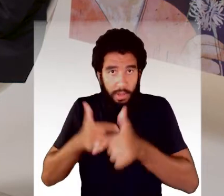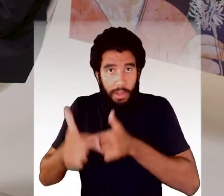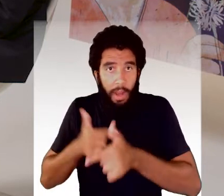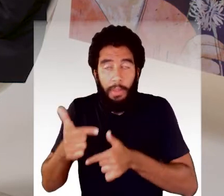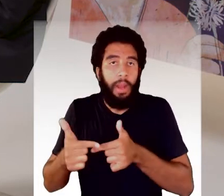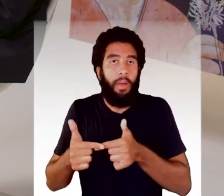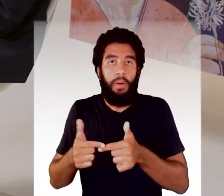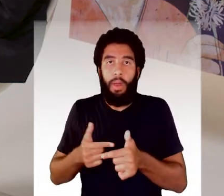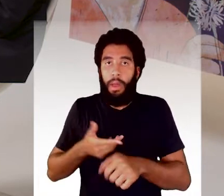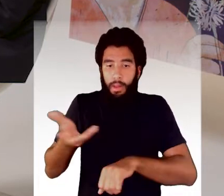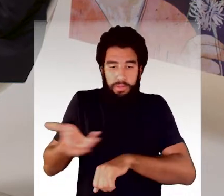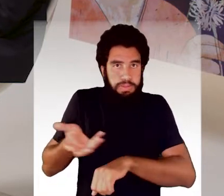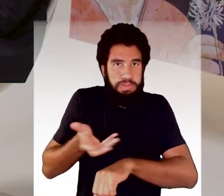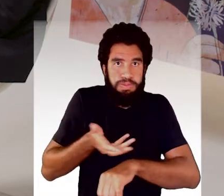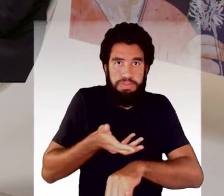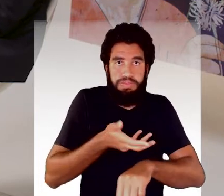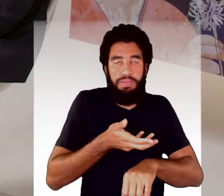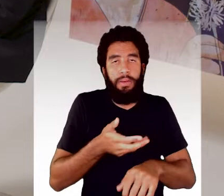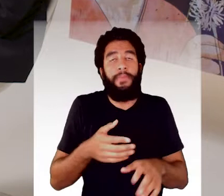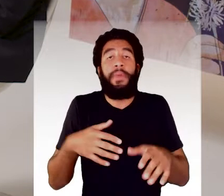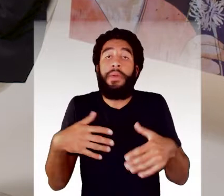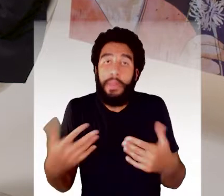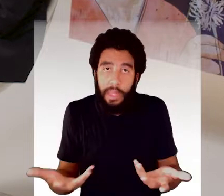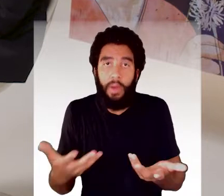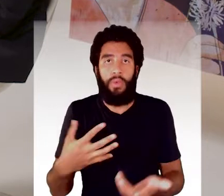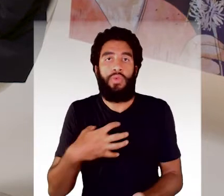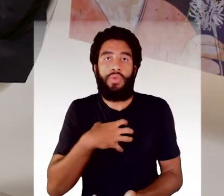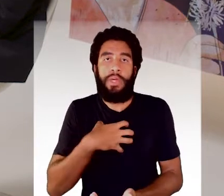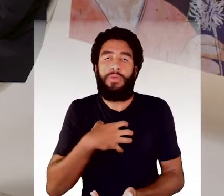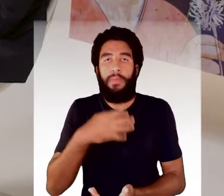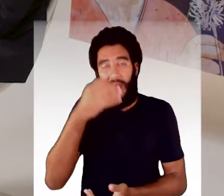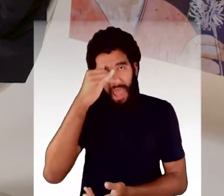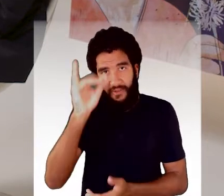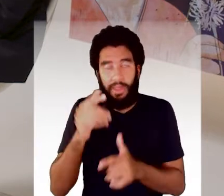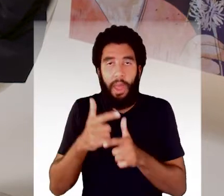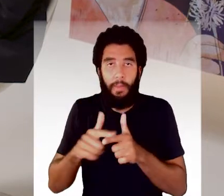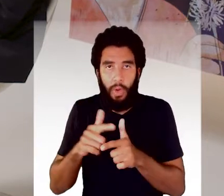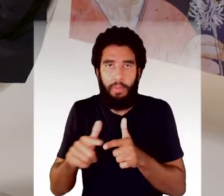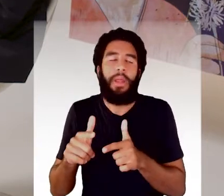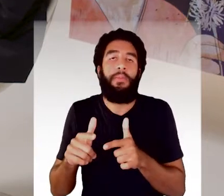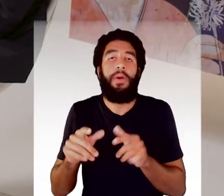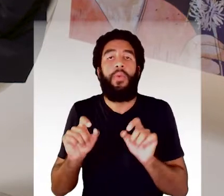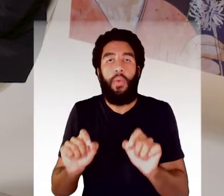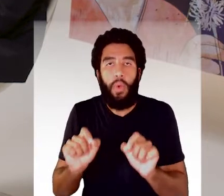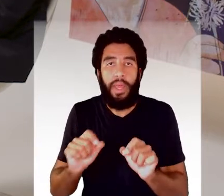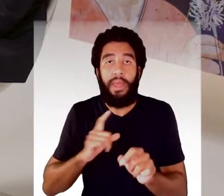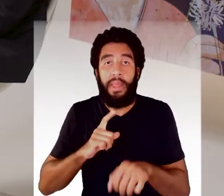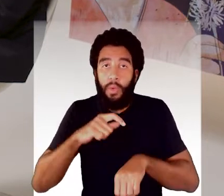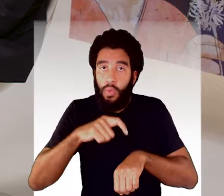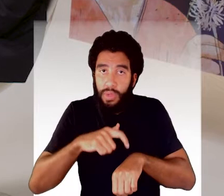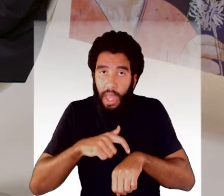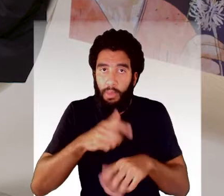proporcionam o descanso entre determinados intervalos de atuação. E justamente as pausas e a limitação do tempo